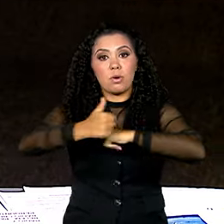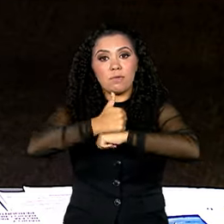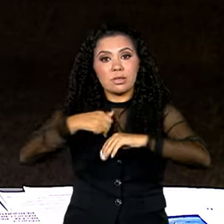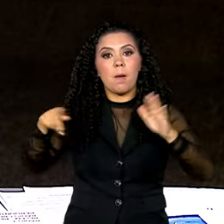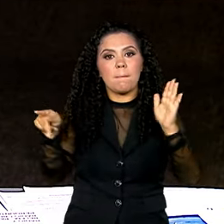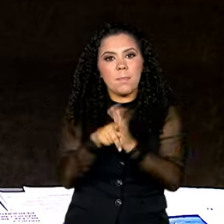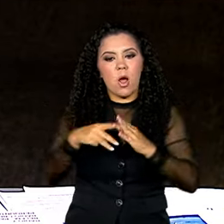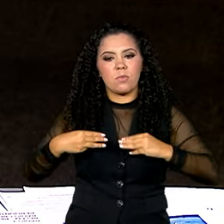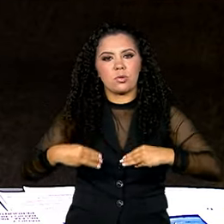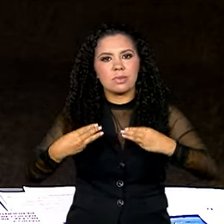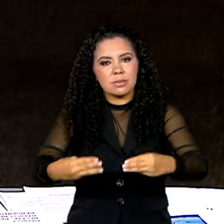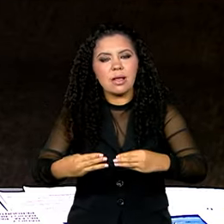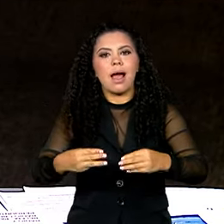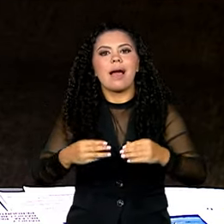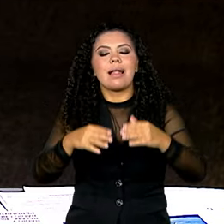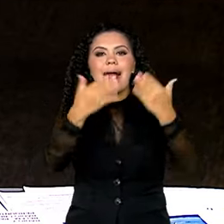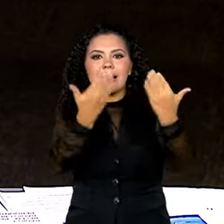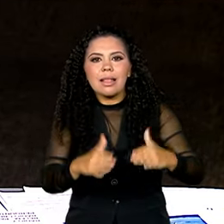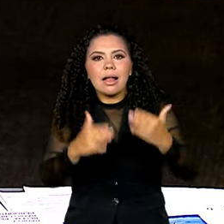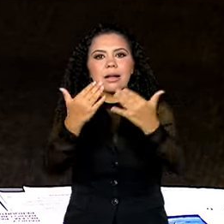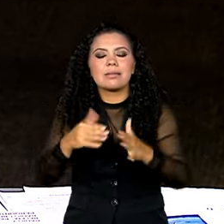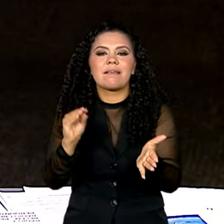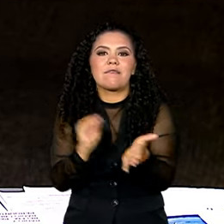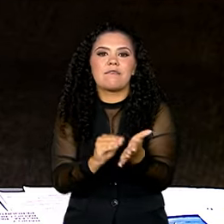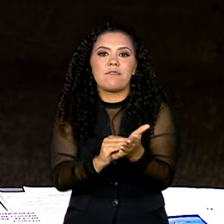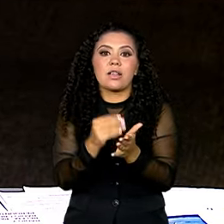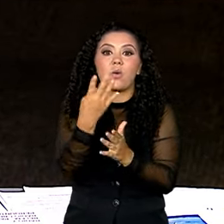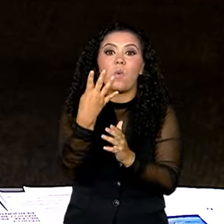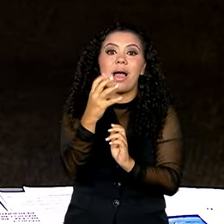os 40 mil que restam, dos quais